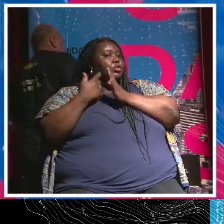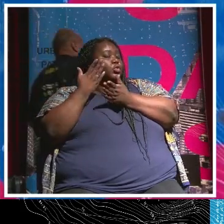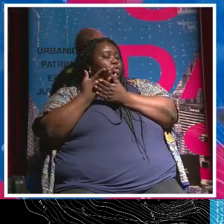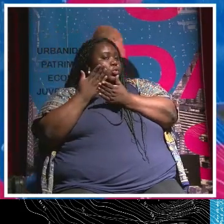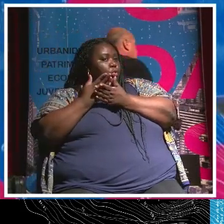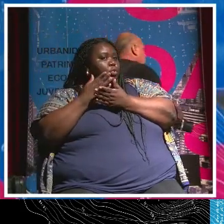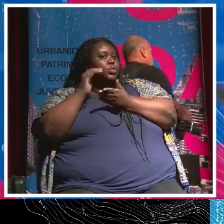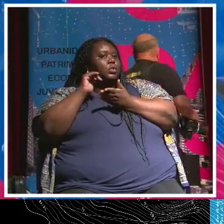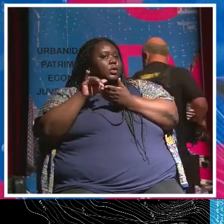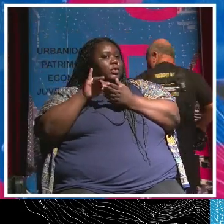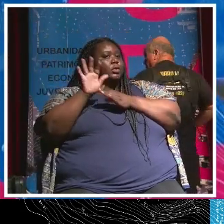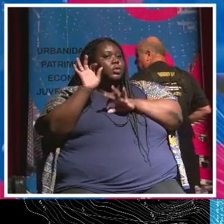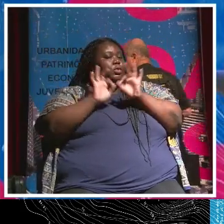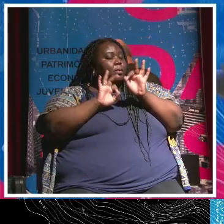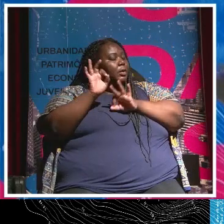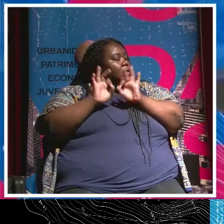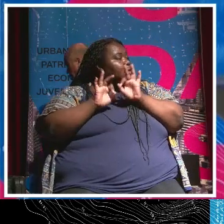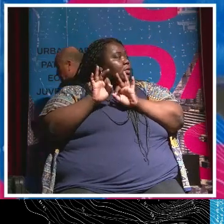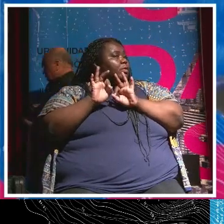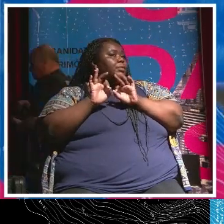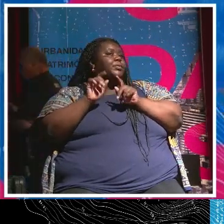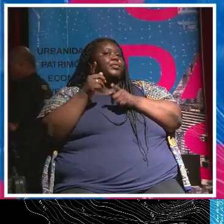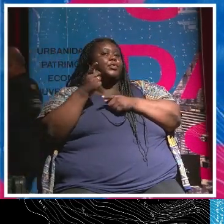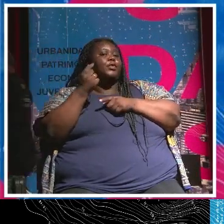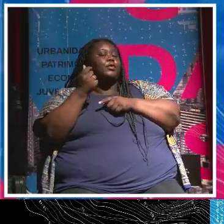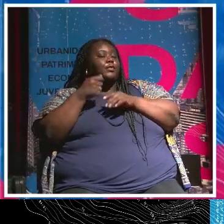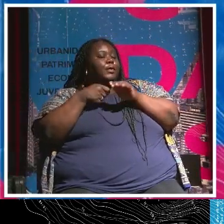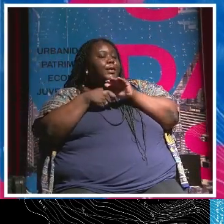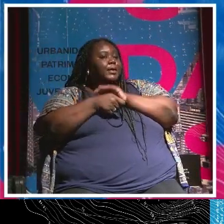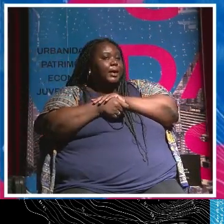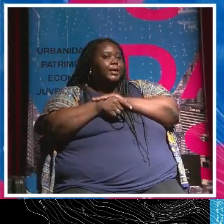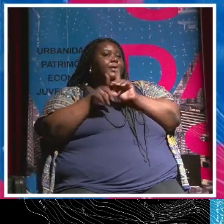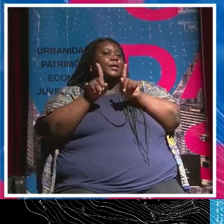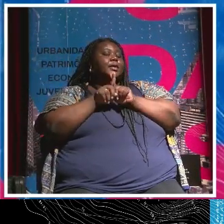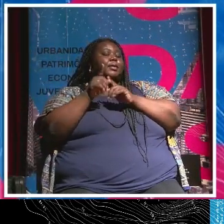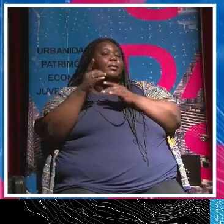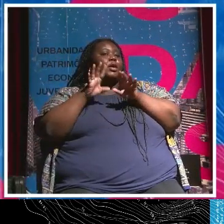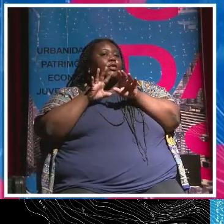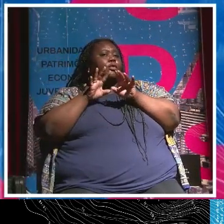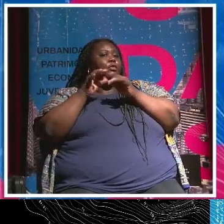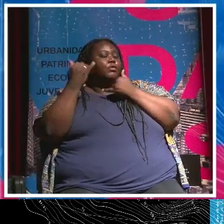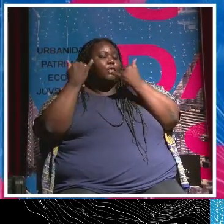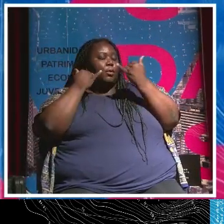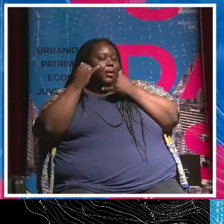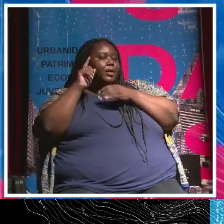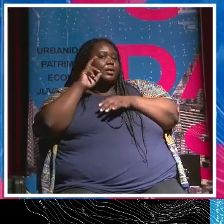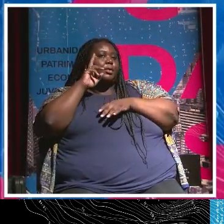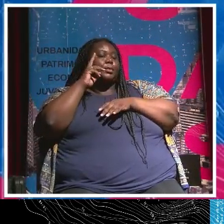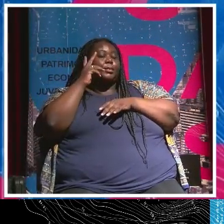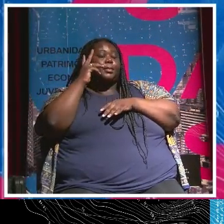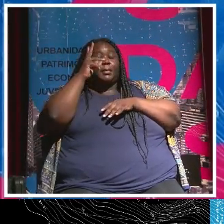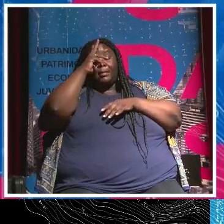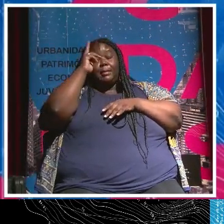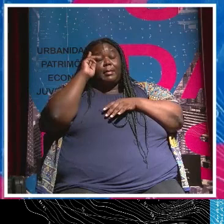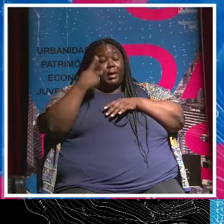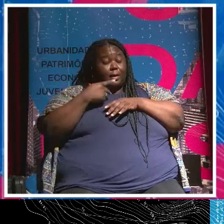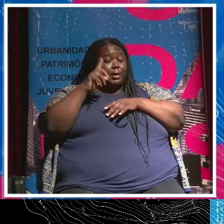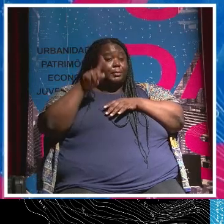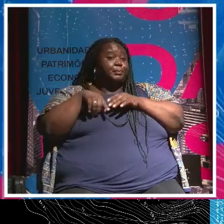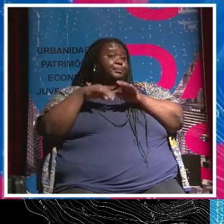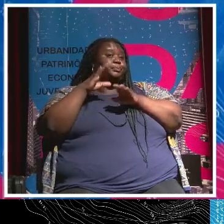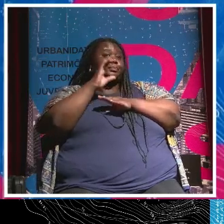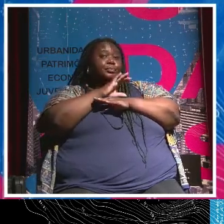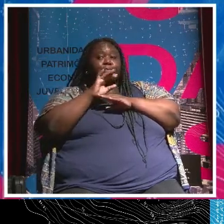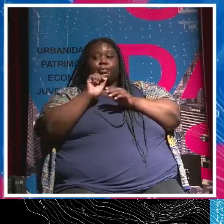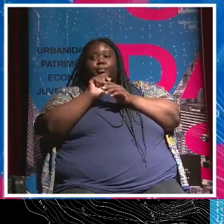Secretaria Municipal de Planejamento, Orçamento e Informação da Prefeitura de Belo Horizonte, coordenando